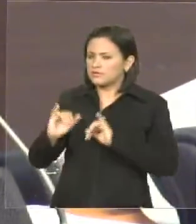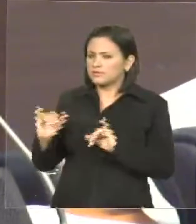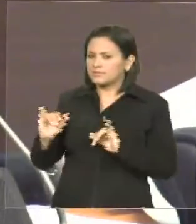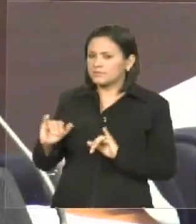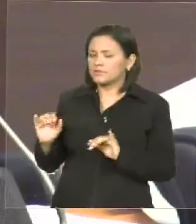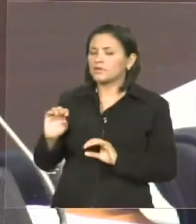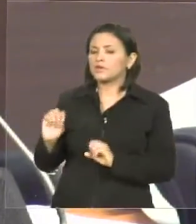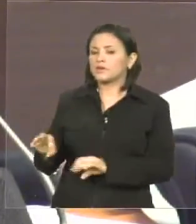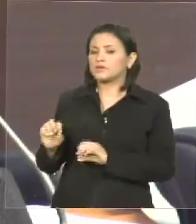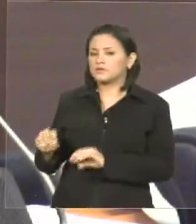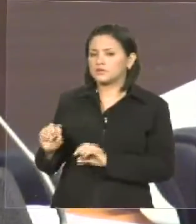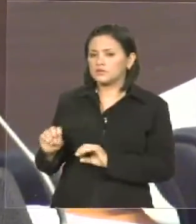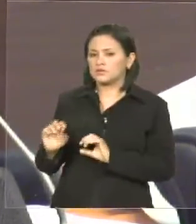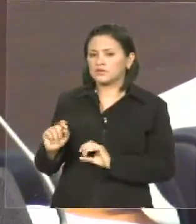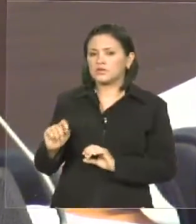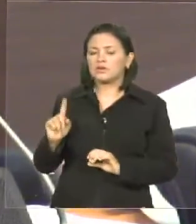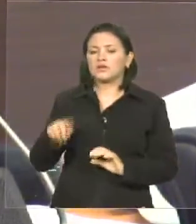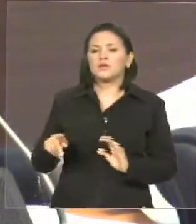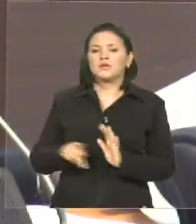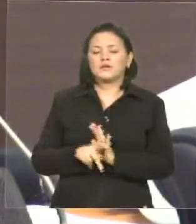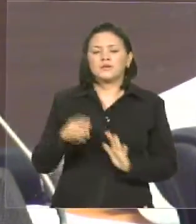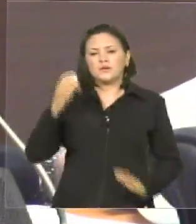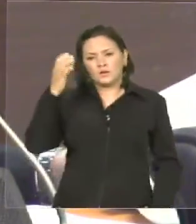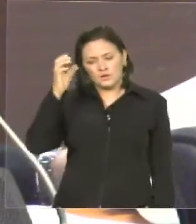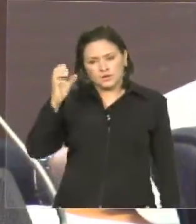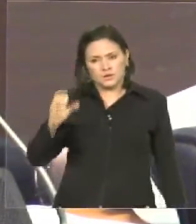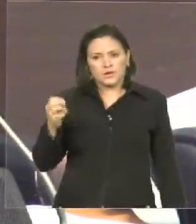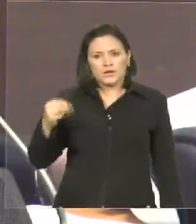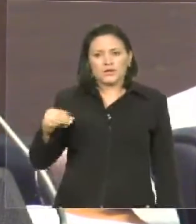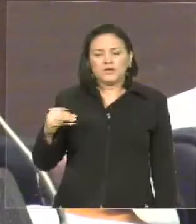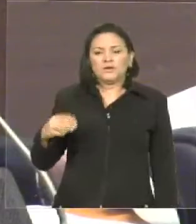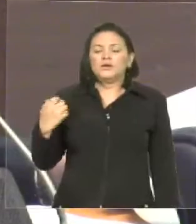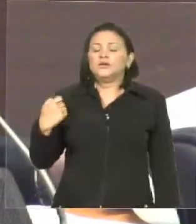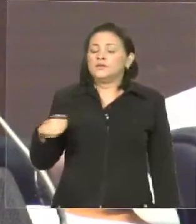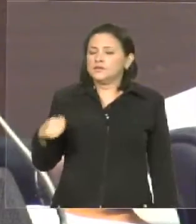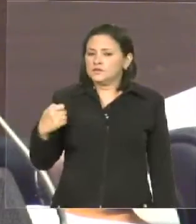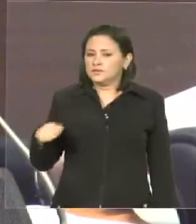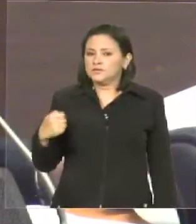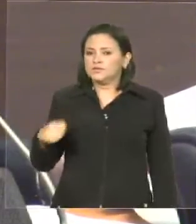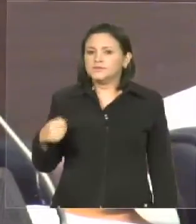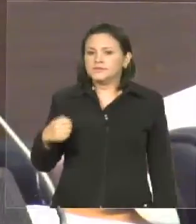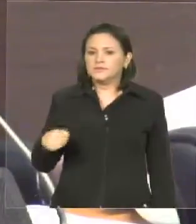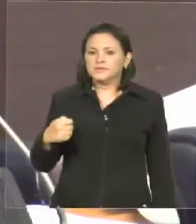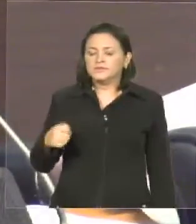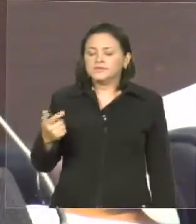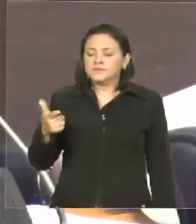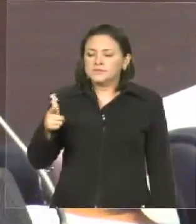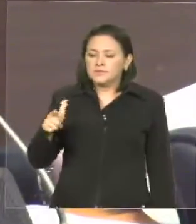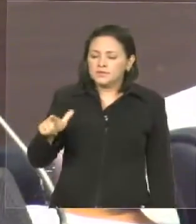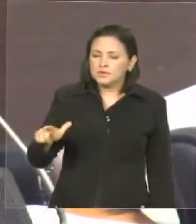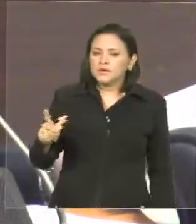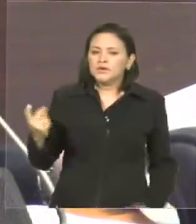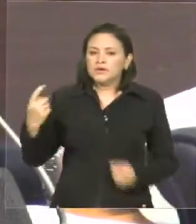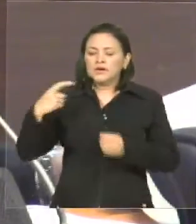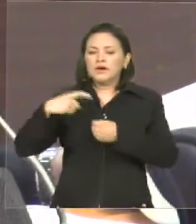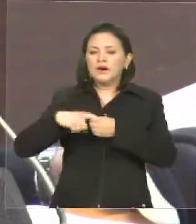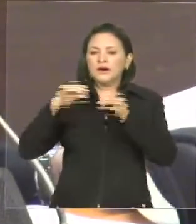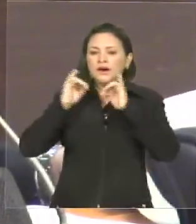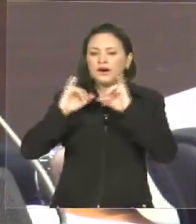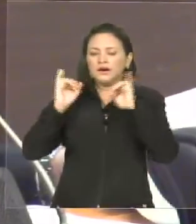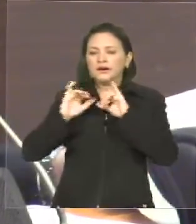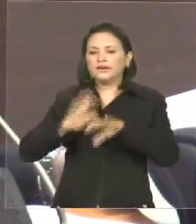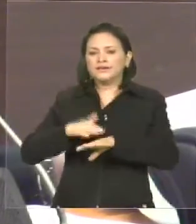maranhense, onde temos que resgatar a questão do melhor português que é falado no Brasil, é a questão da